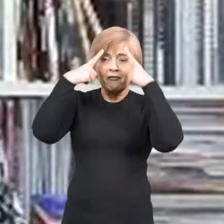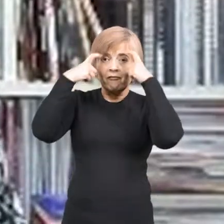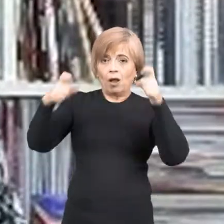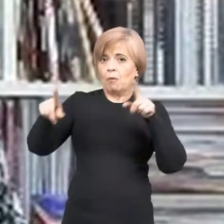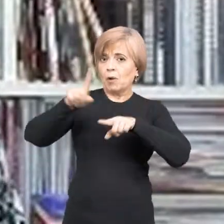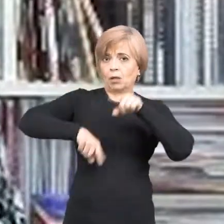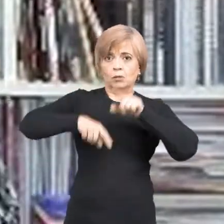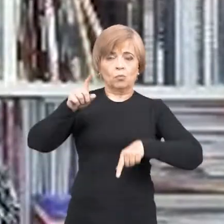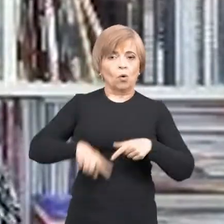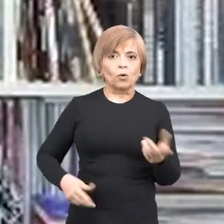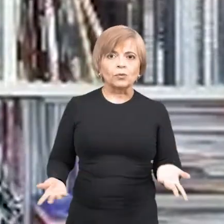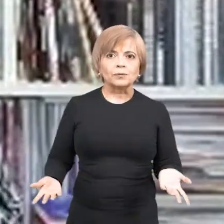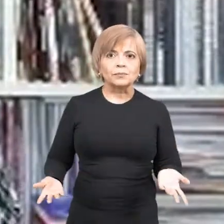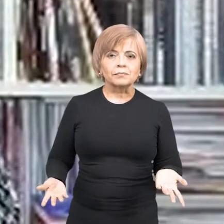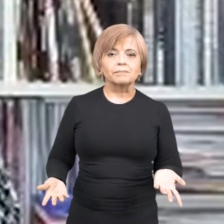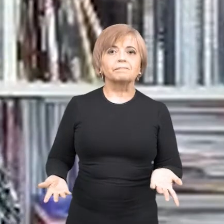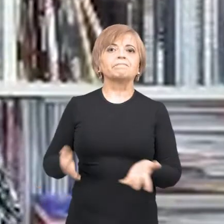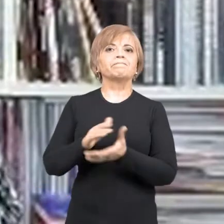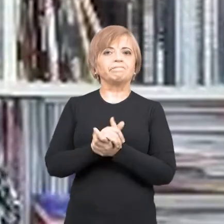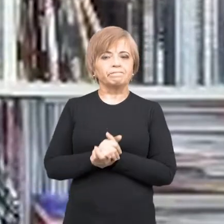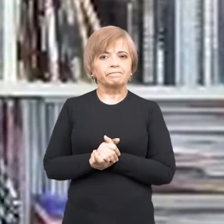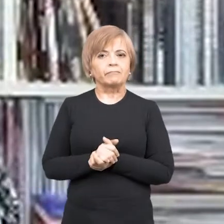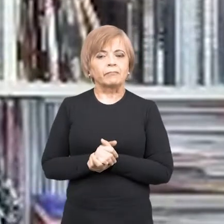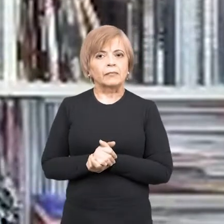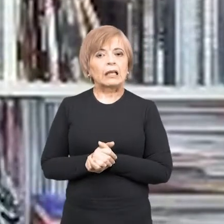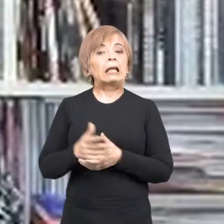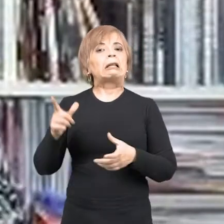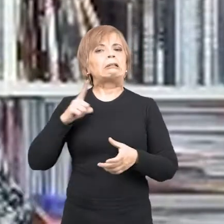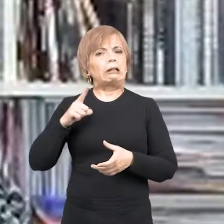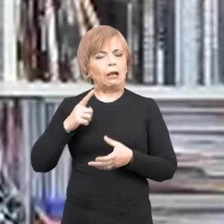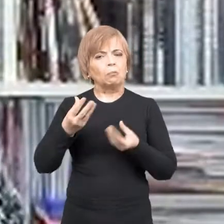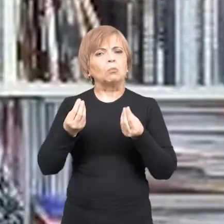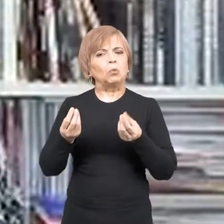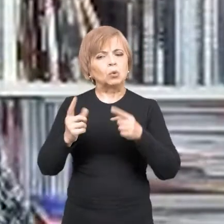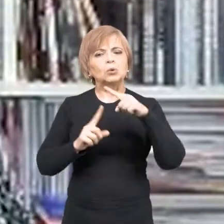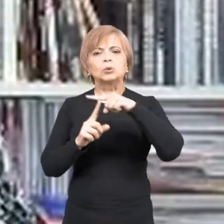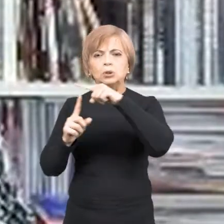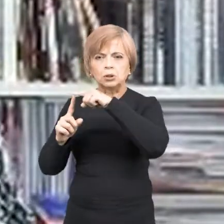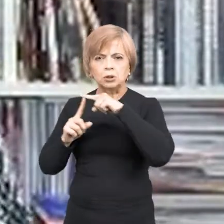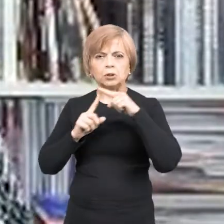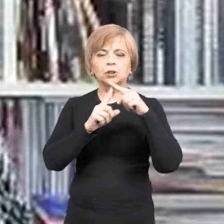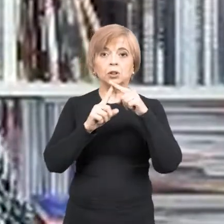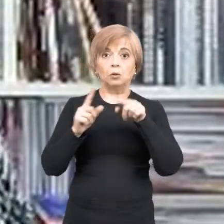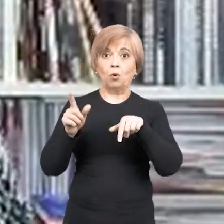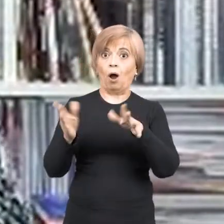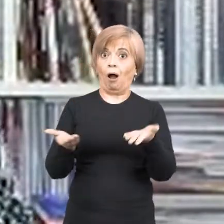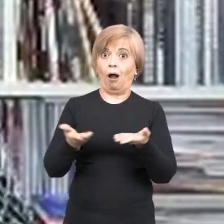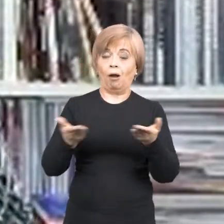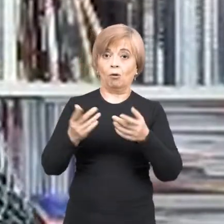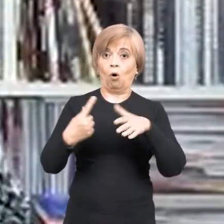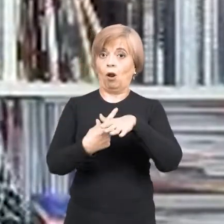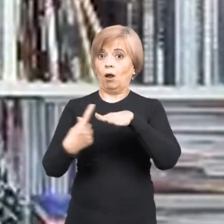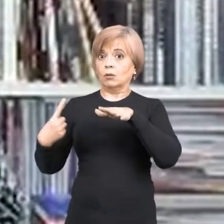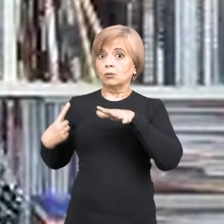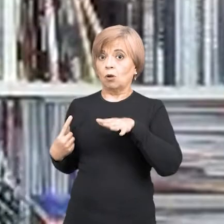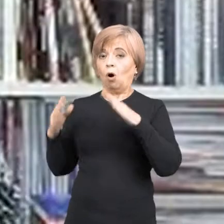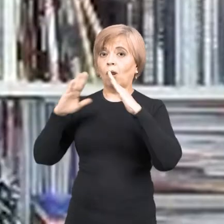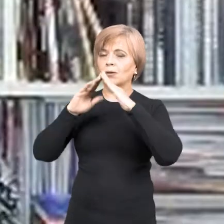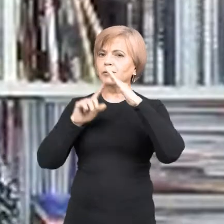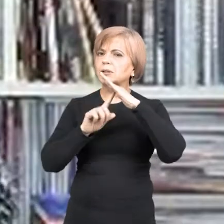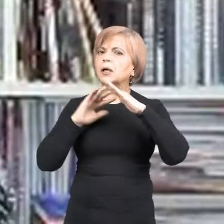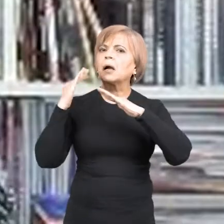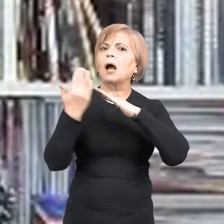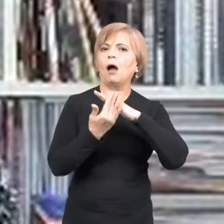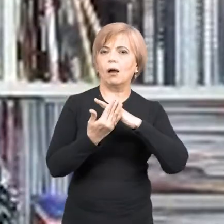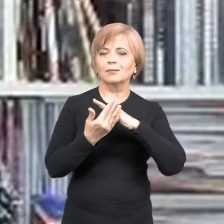violência patrimonial. Ainda presente, e a gente tem ouvido muito falar disso nesse período de isolamento que nós